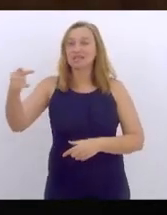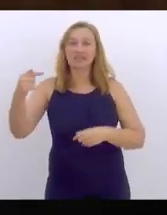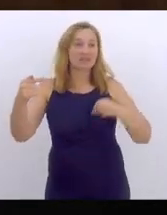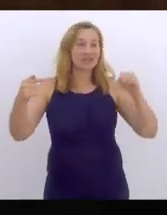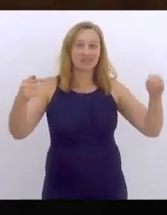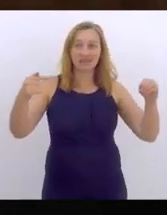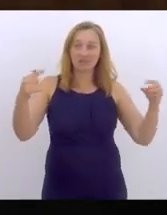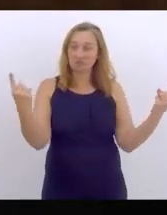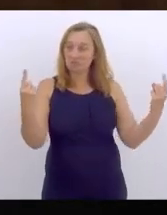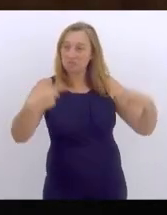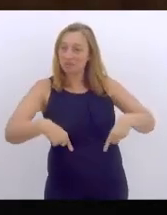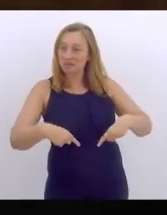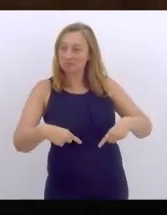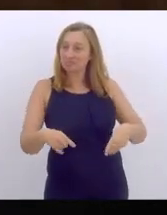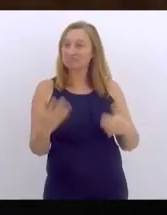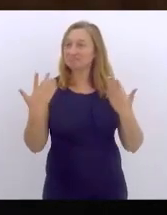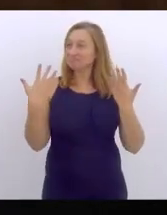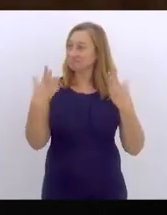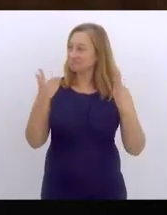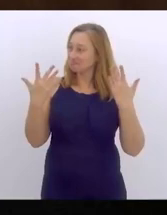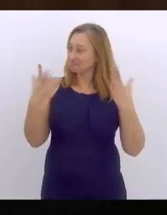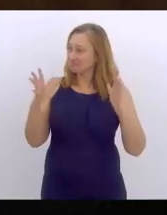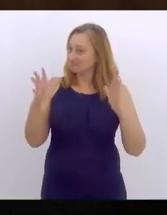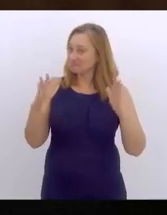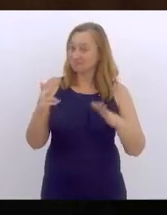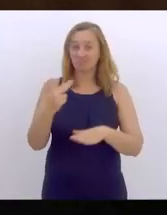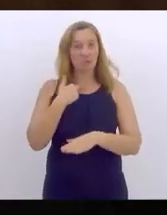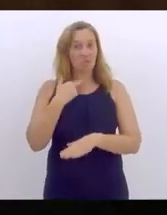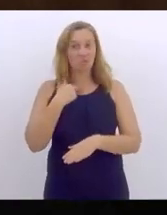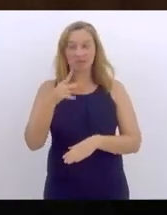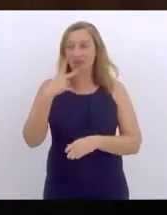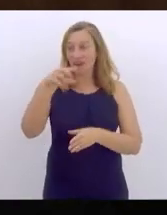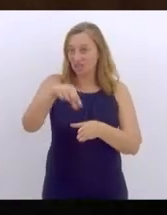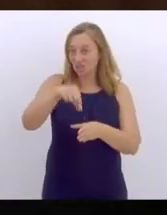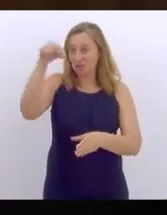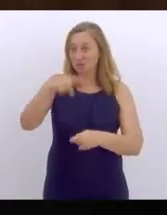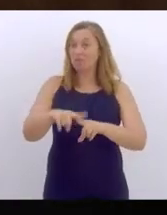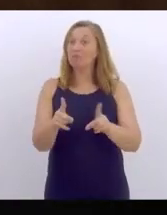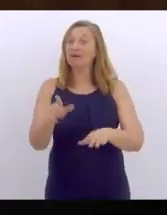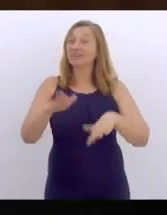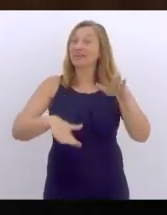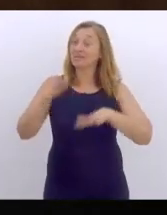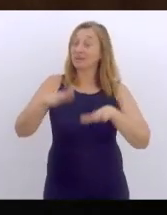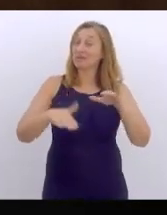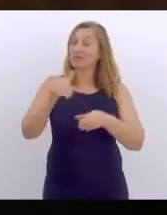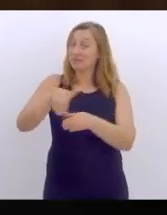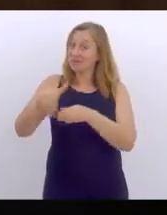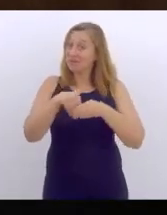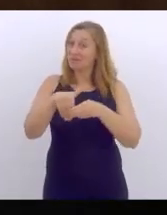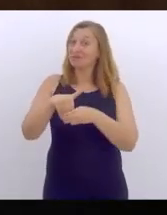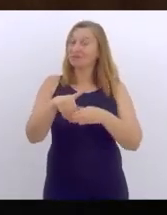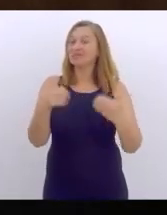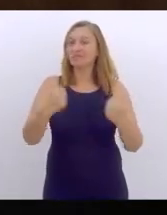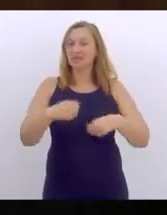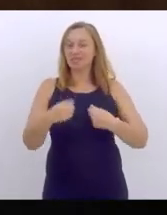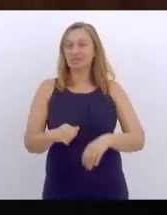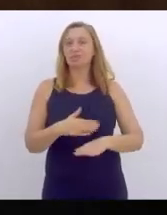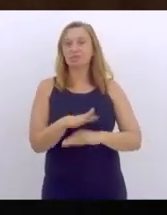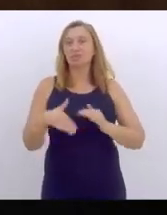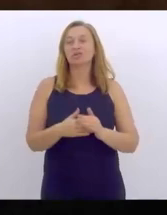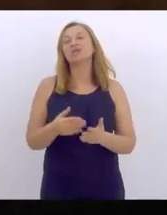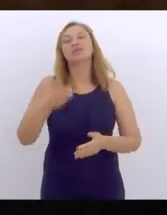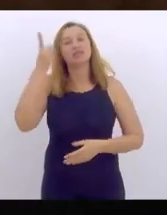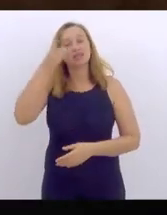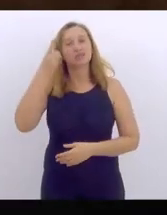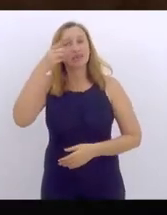7-0, está plenamente elegível, só não posso dizer eleito, porque aí depende do voto que nós todos precisamos. Deputada